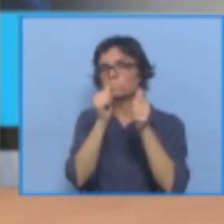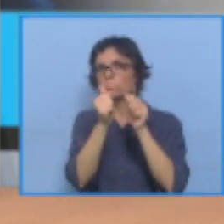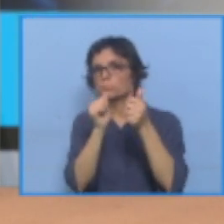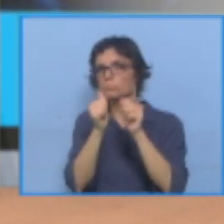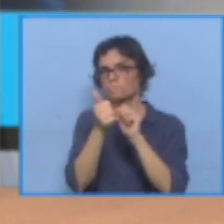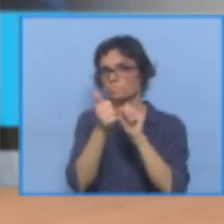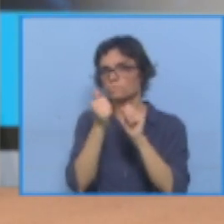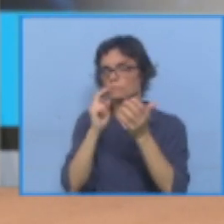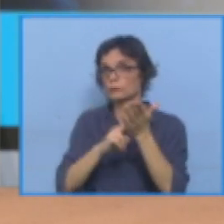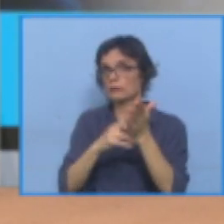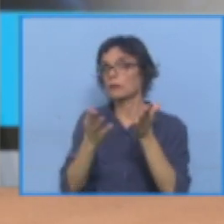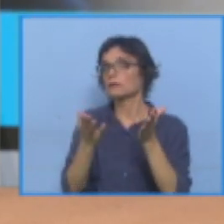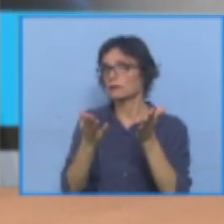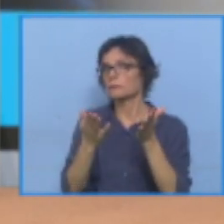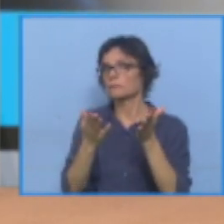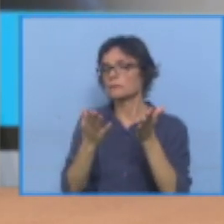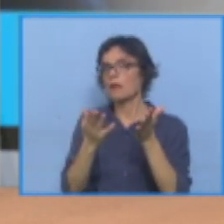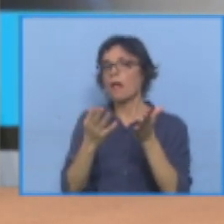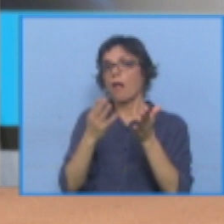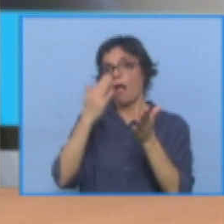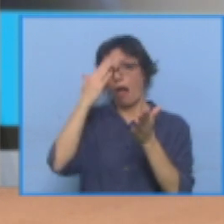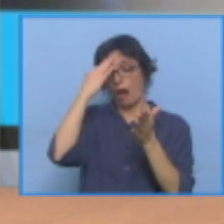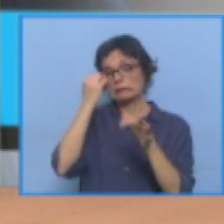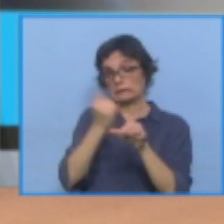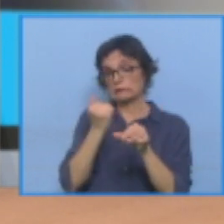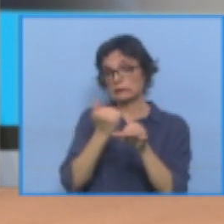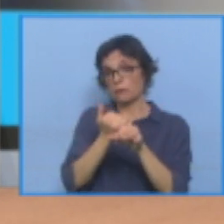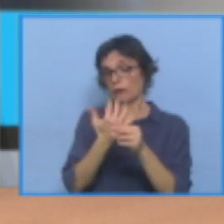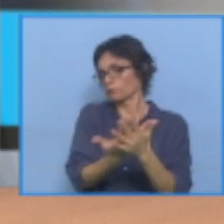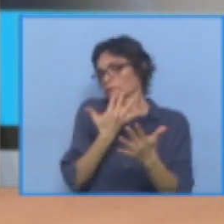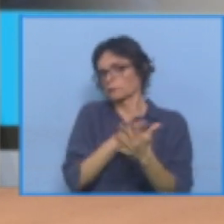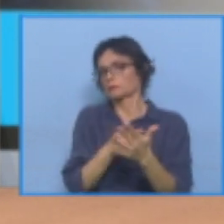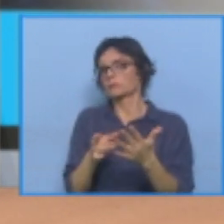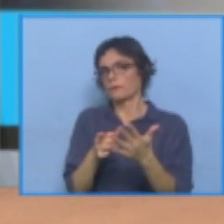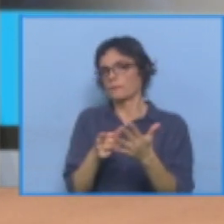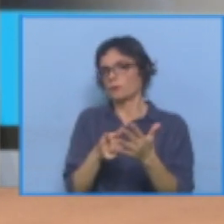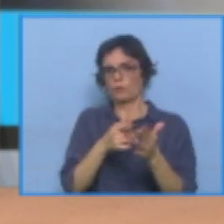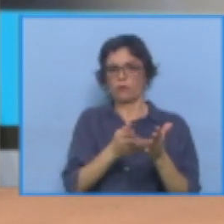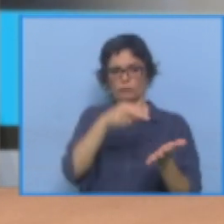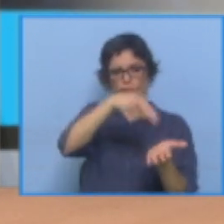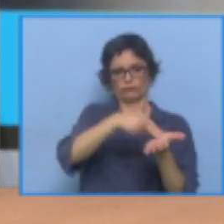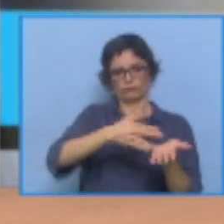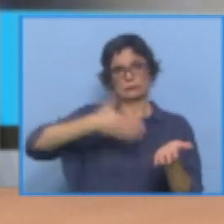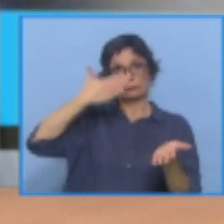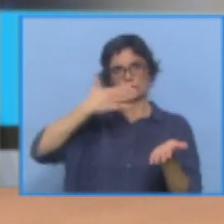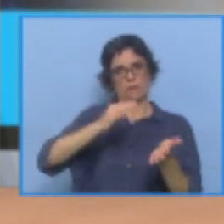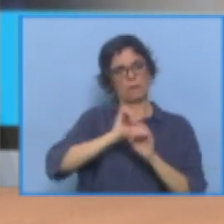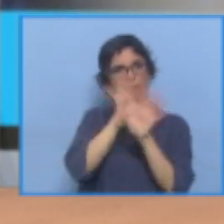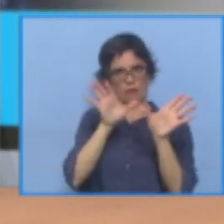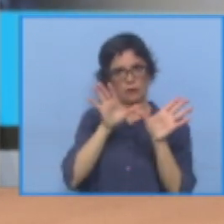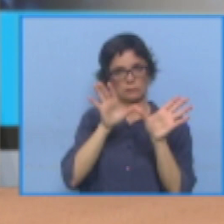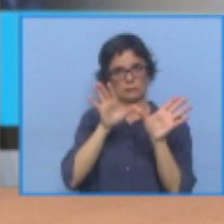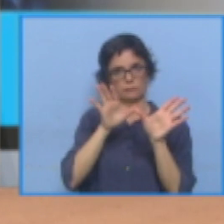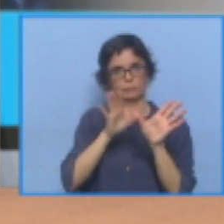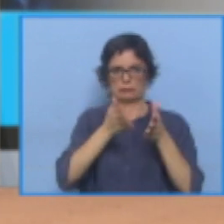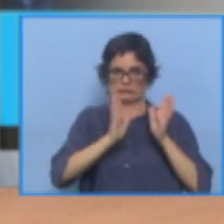E desse ponto de vista, penso que até o próprio decorrer dos trabalhos teve um pouco disso. Ou seja, há princípios muito claros, há ideias muito claras do que é que deve